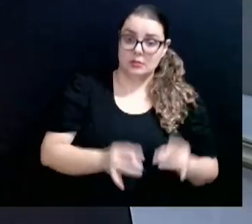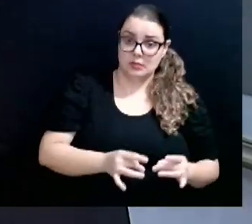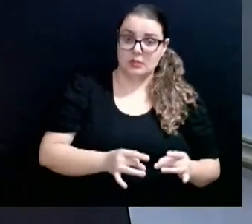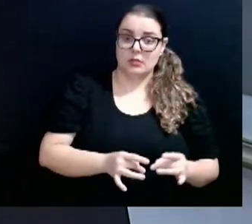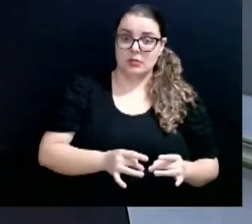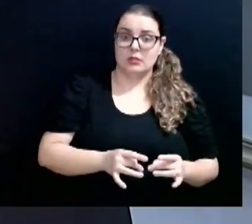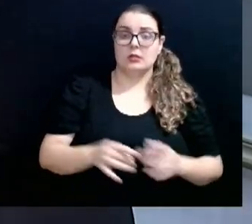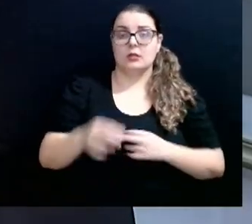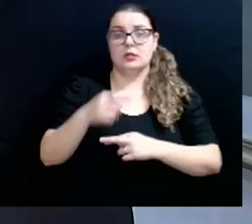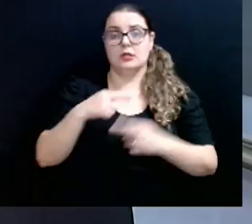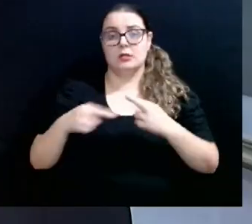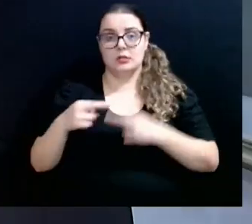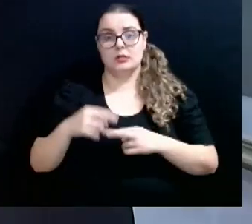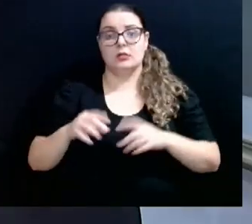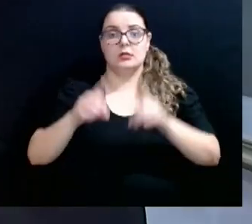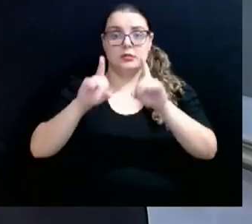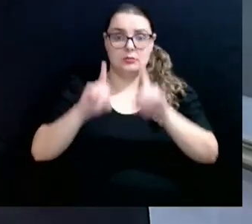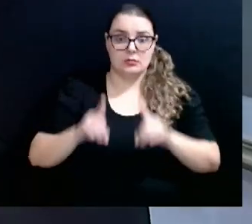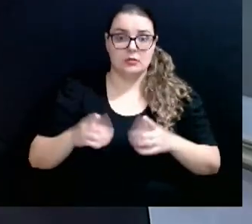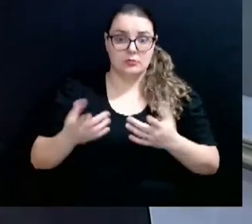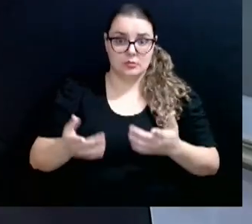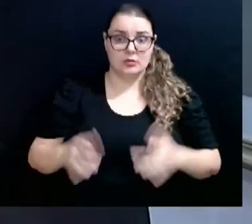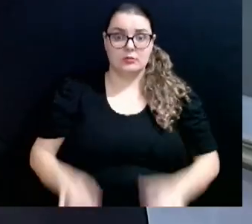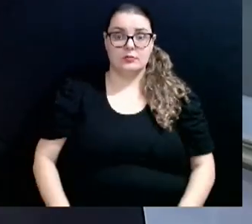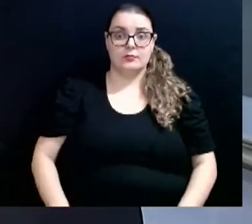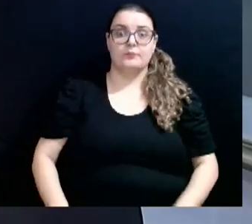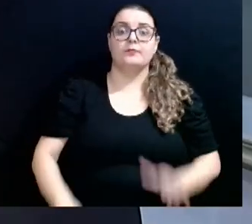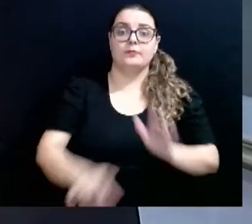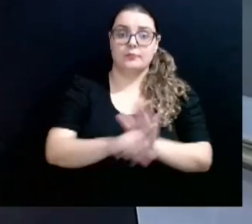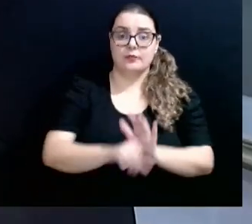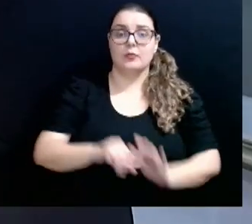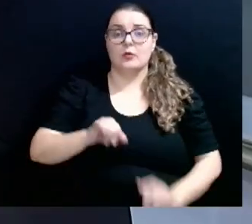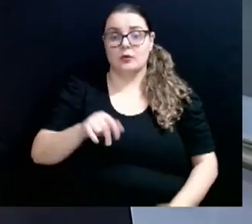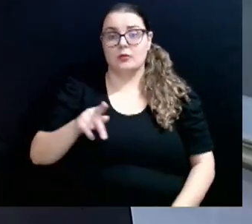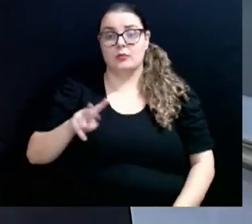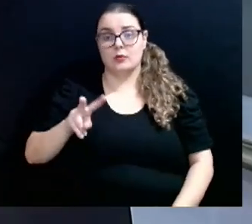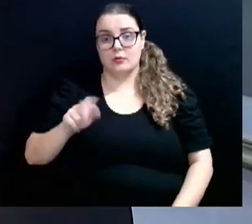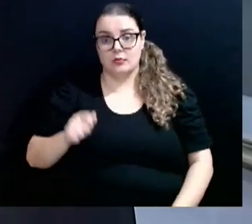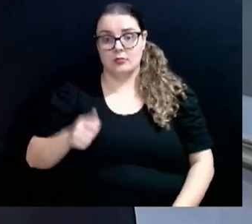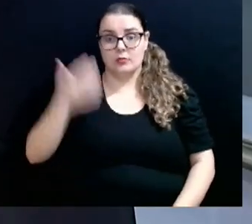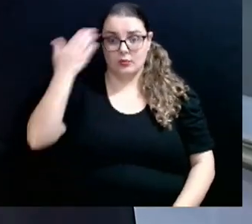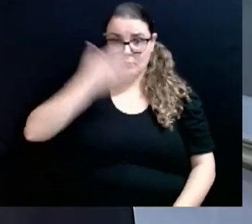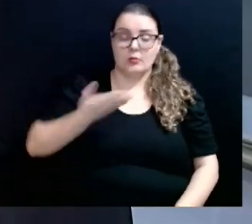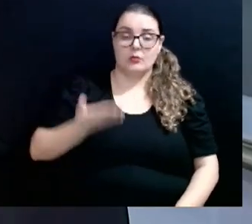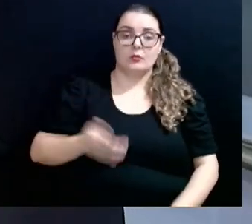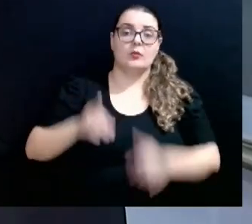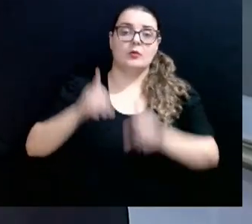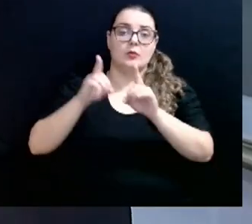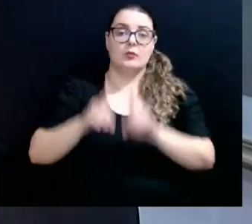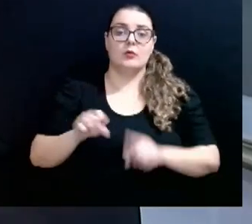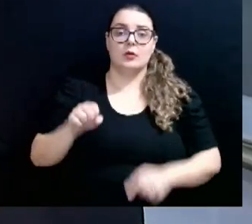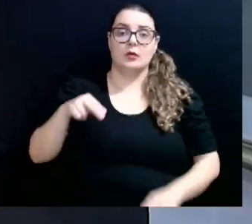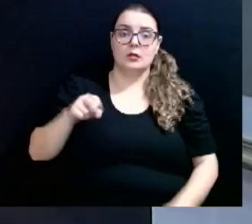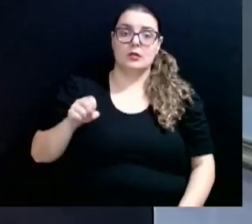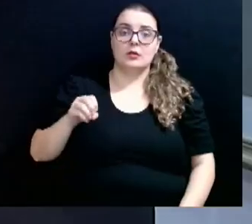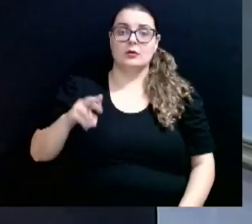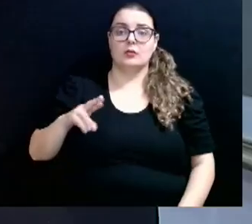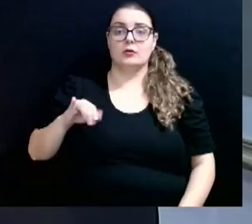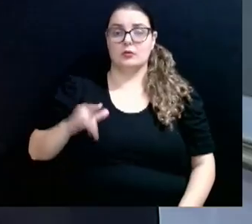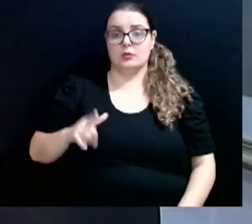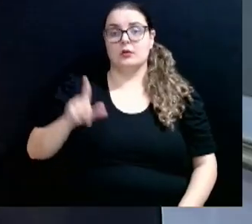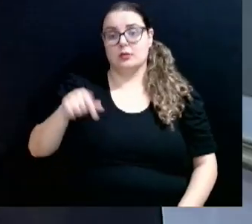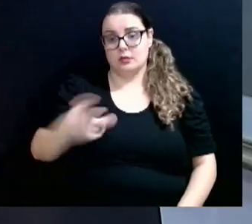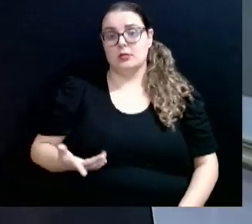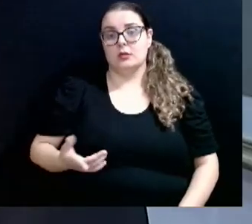das deficiências. E na lei do IPVA consta a deficiência sensorial, que seria a deficiência